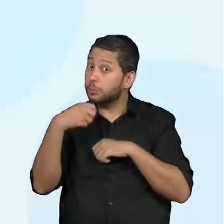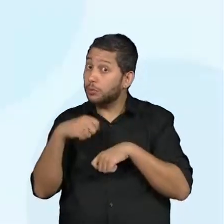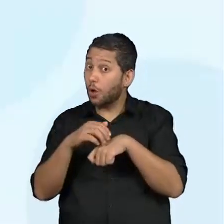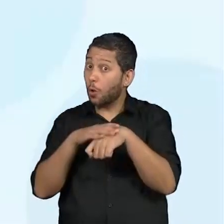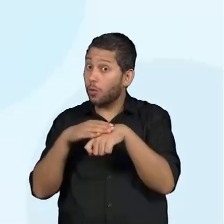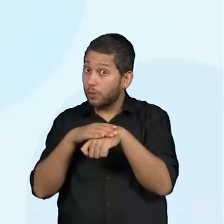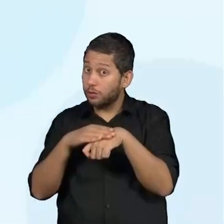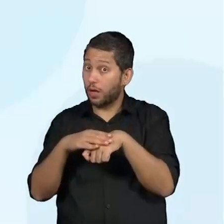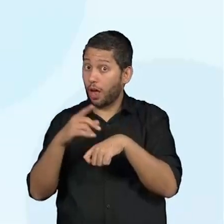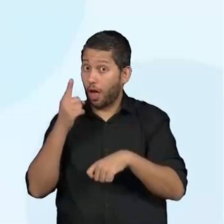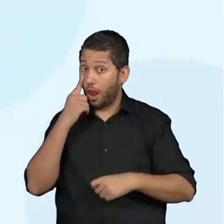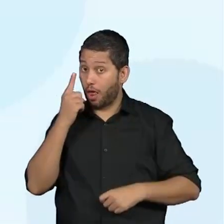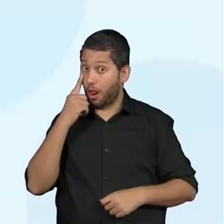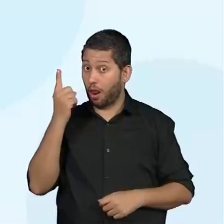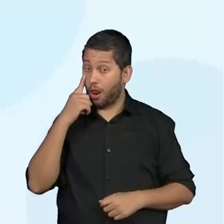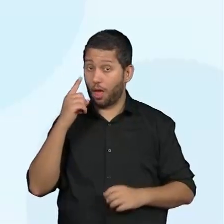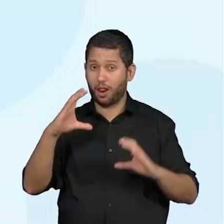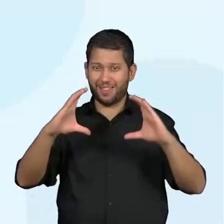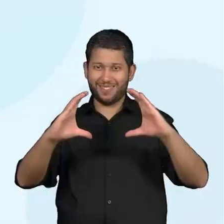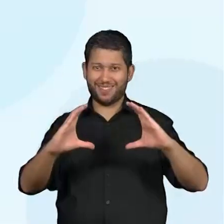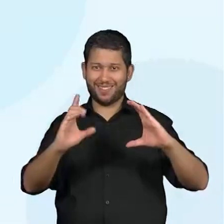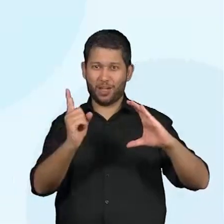relógio de ponteiro. Olha só.